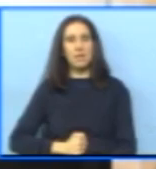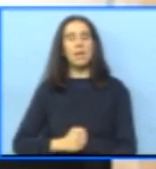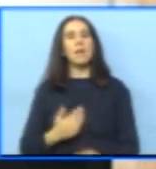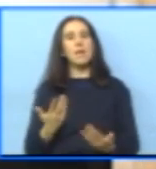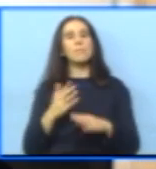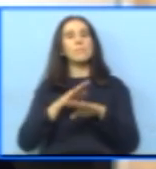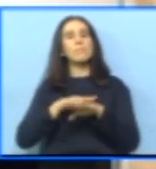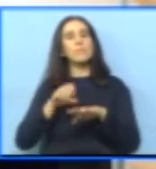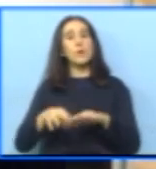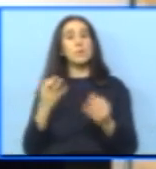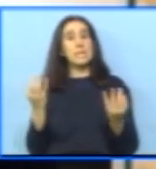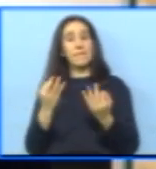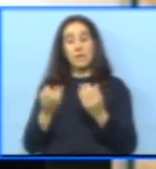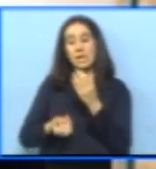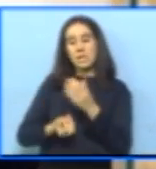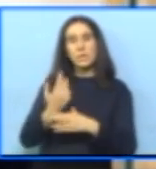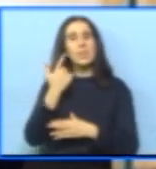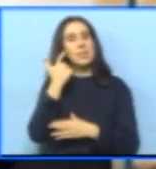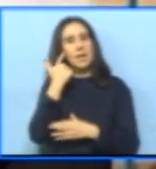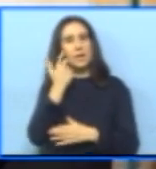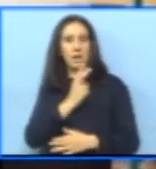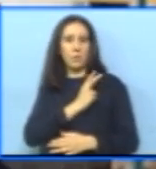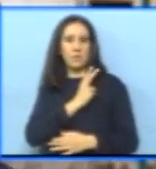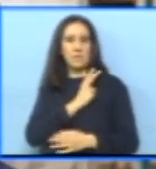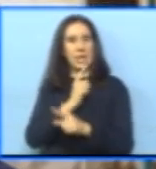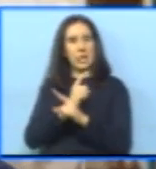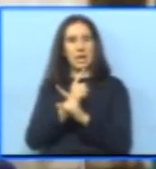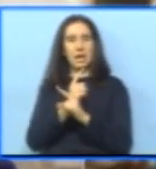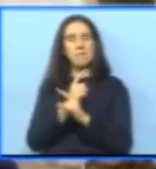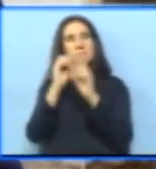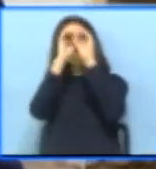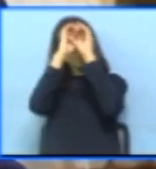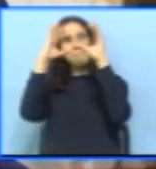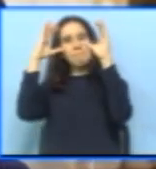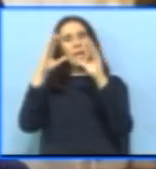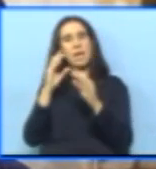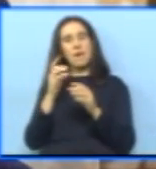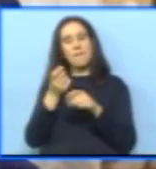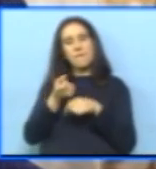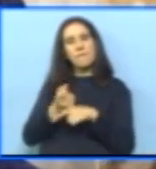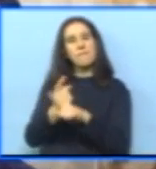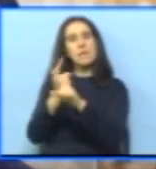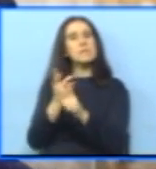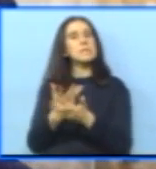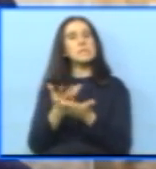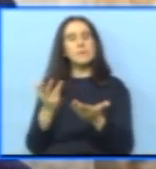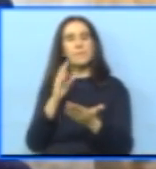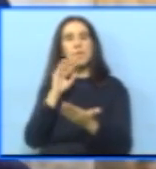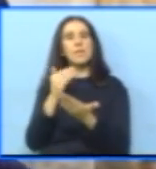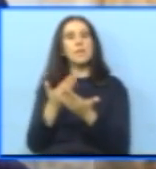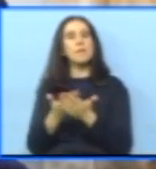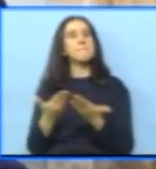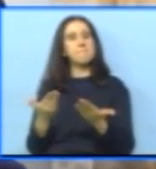é porque, de facto, desde a criação, a Universidade foi entendida como um instrumento